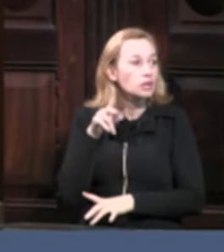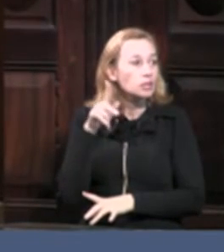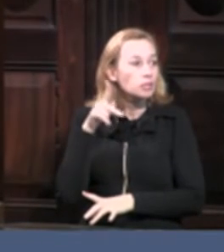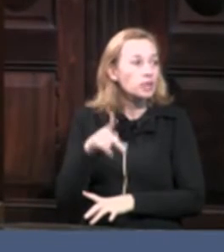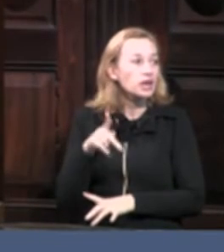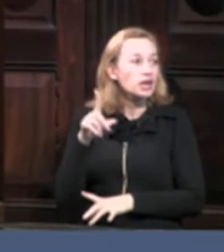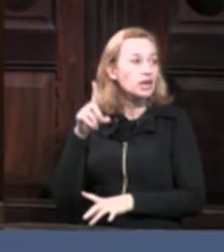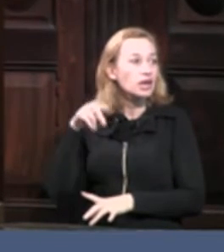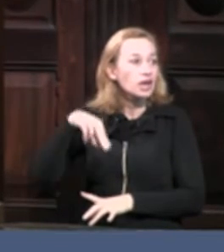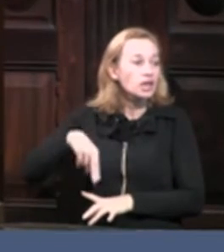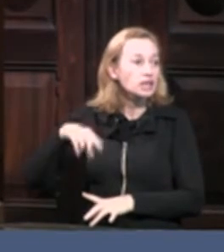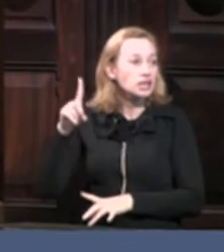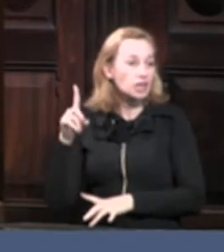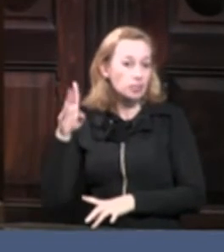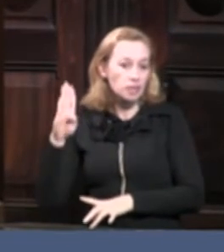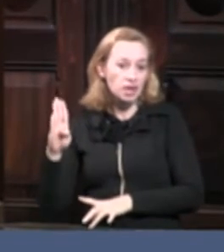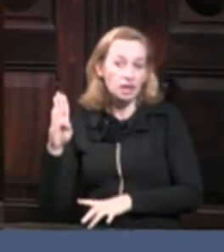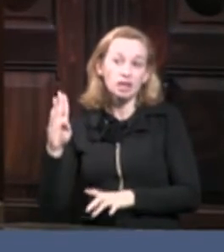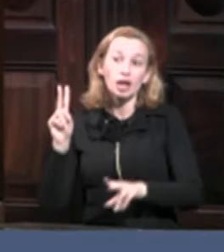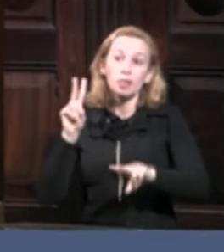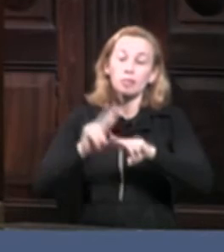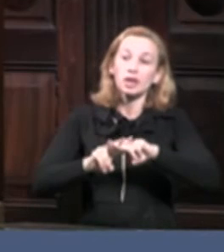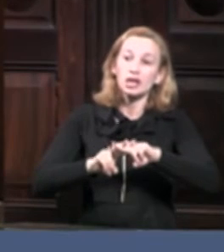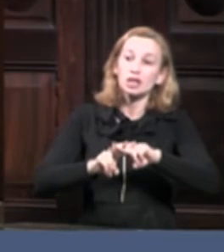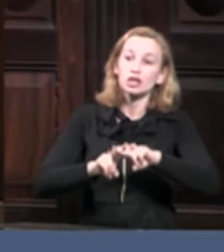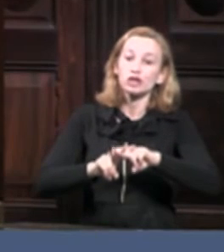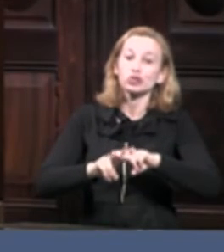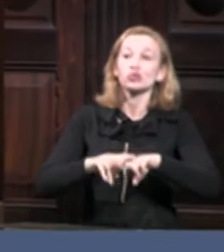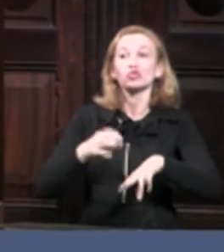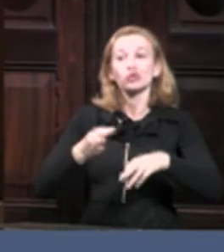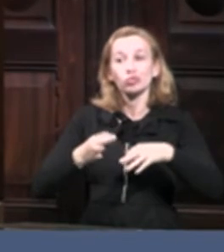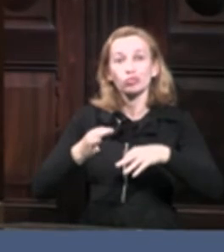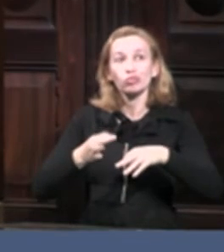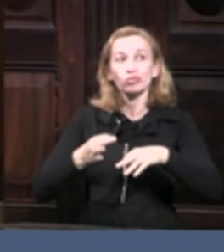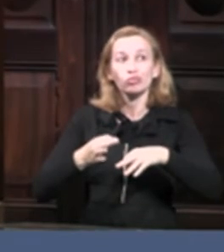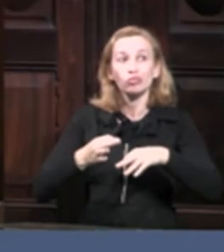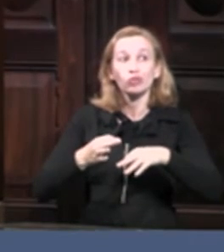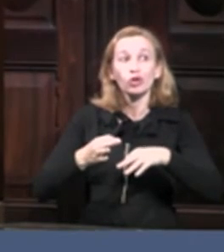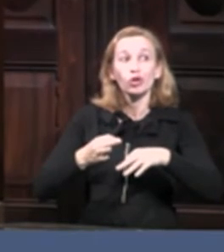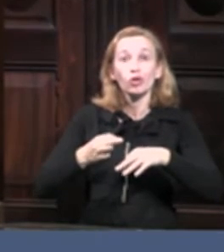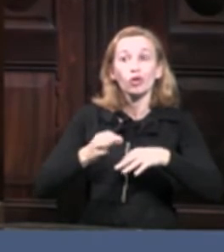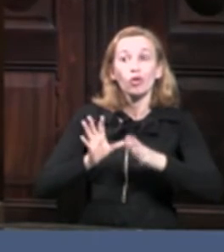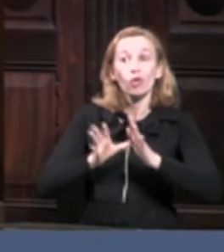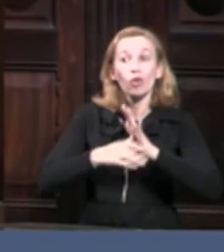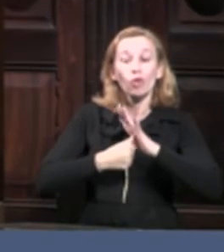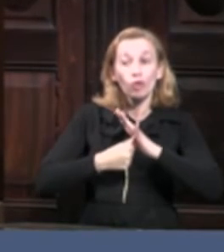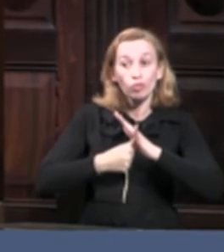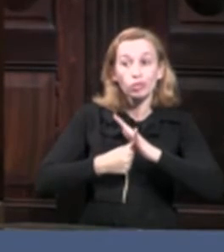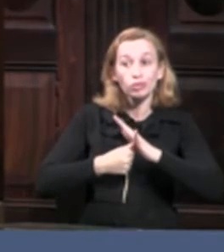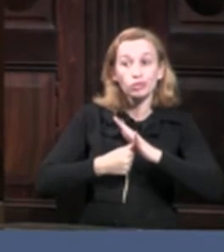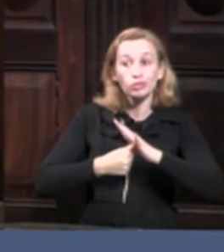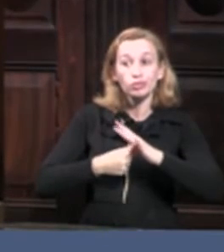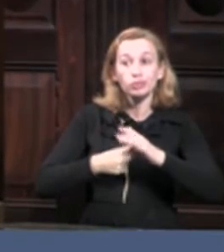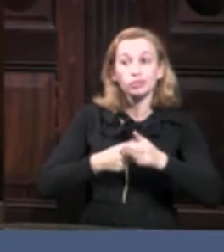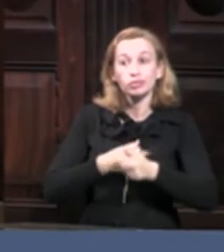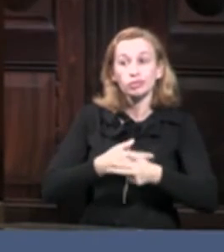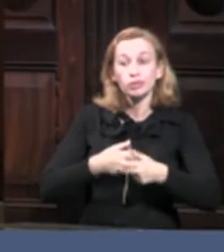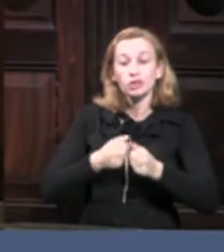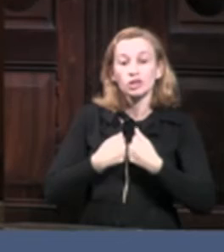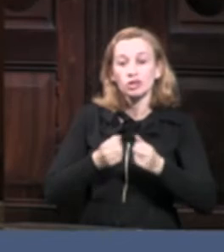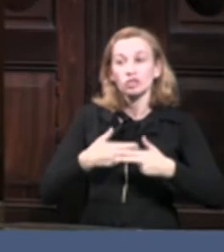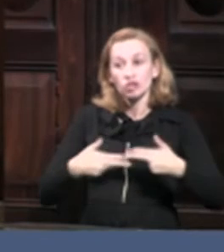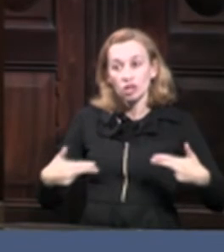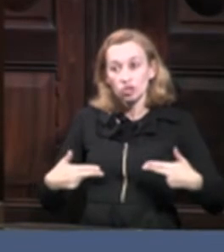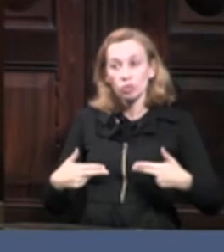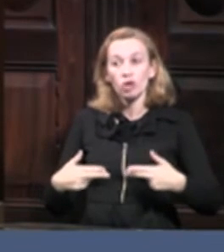está presa, justamente por envolvimento em esquemas ligados ao sistema de transporte. Então, nesse